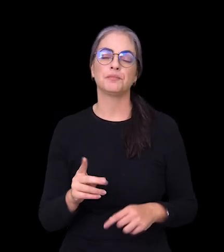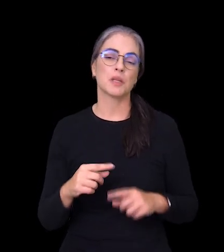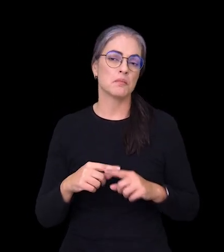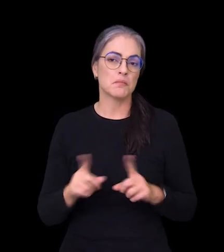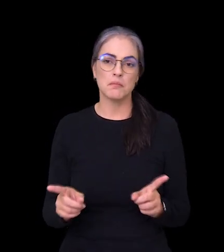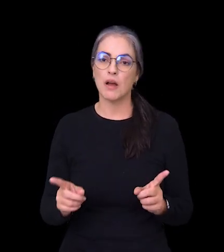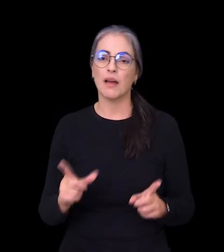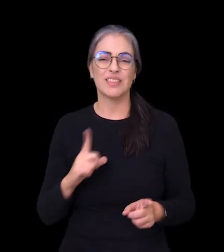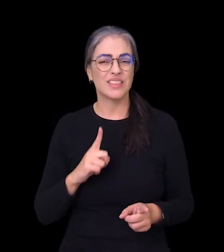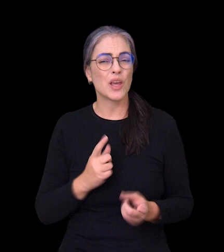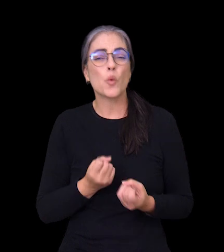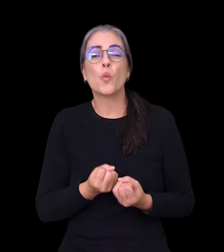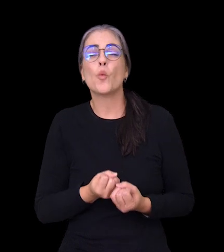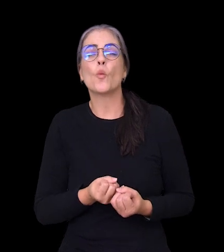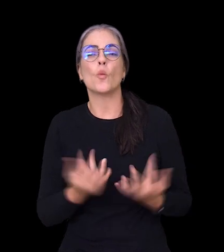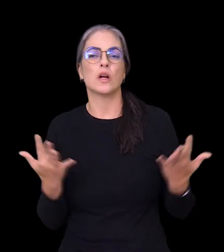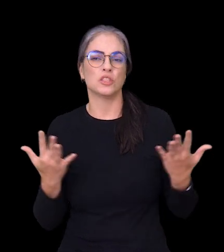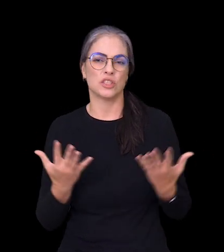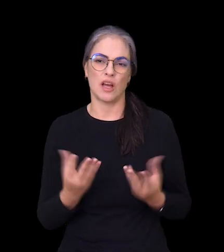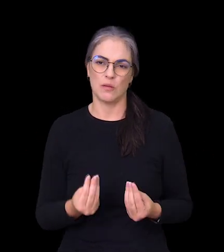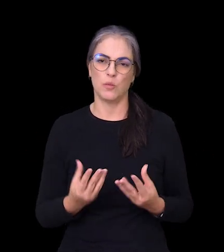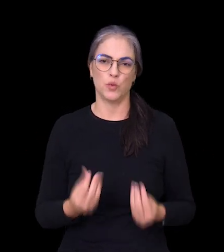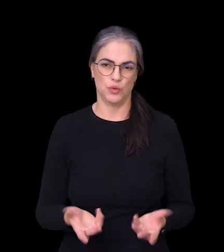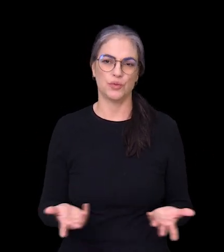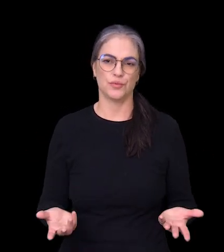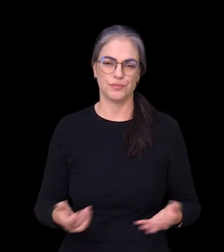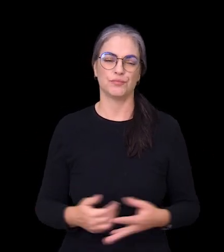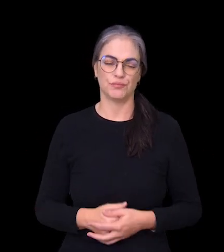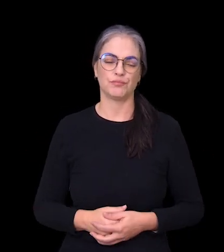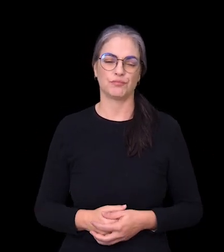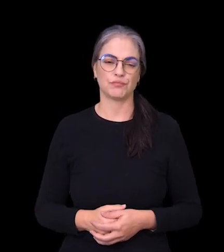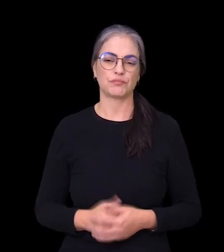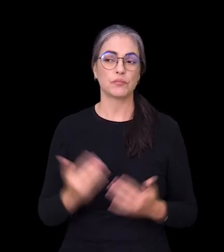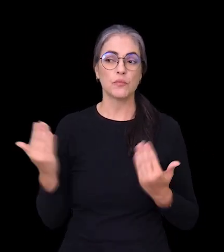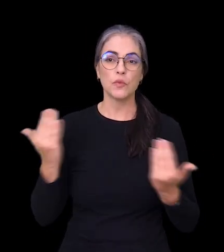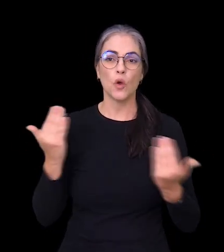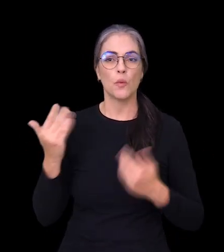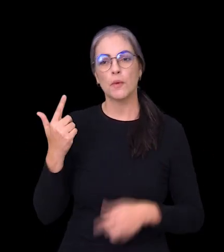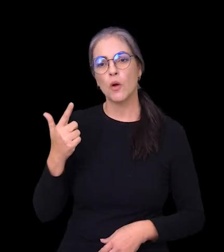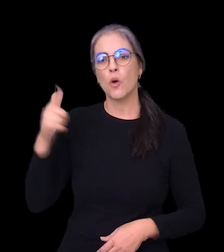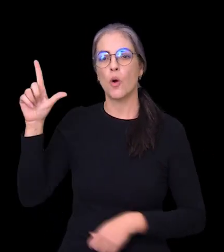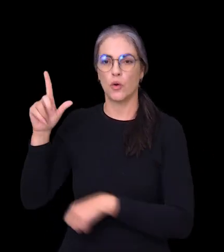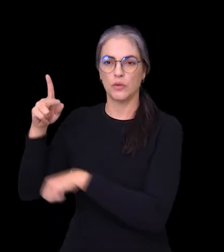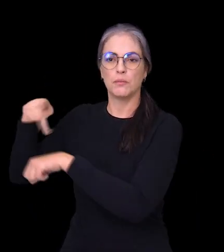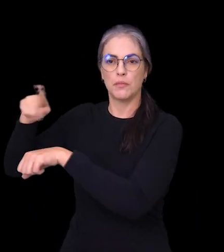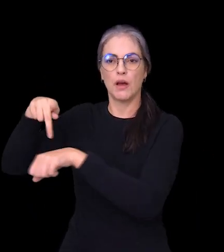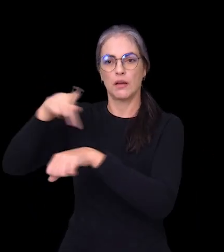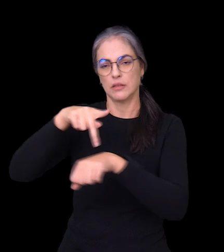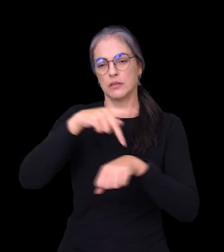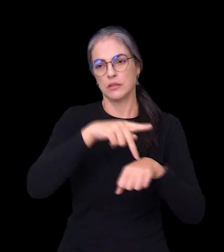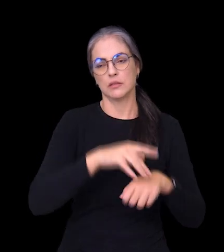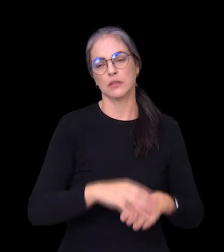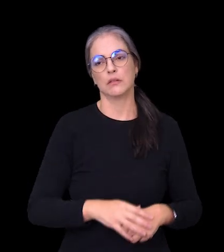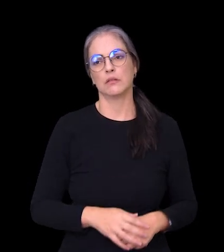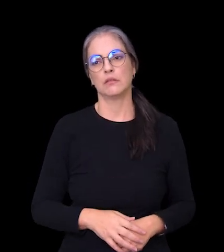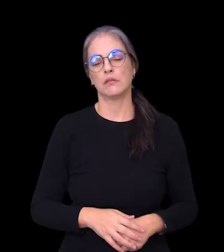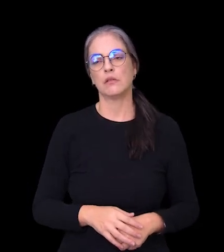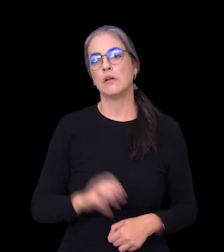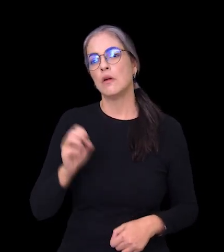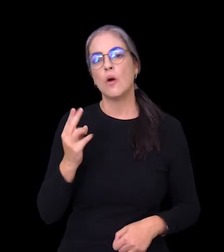adolescência, ainda é uma taxa relativamente alta quando a gente compara com outros países e outras regiões, né? Como